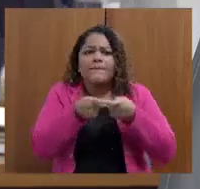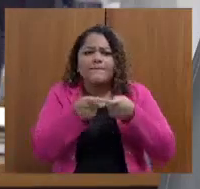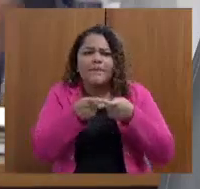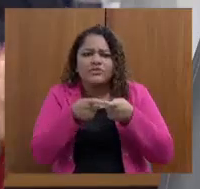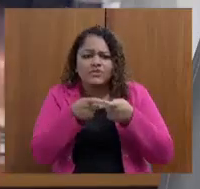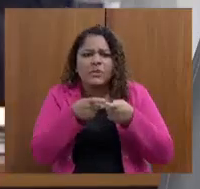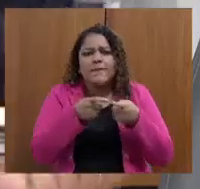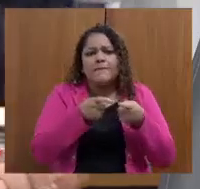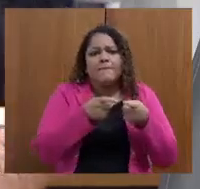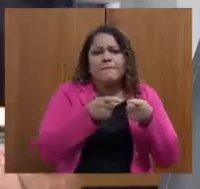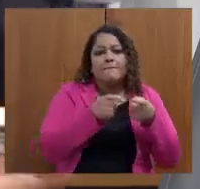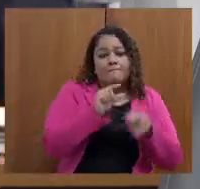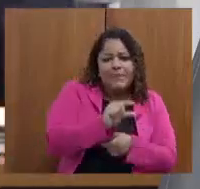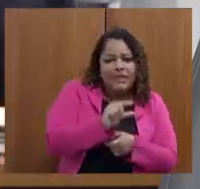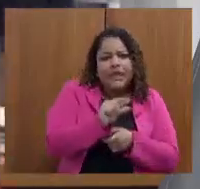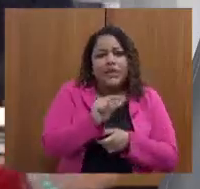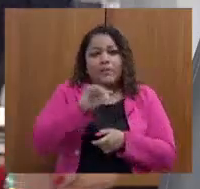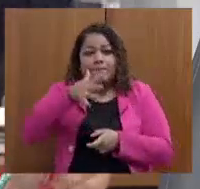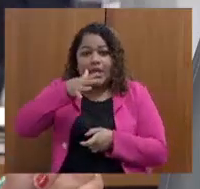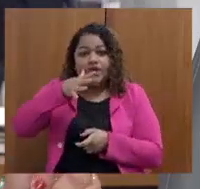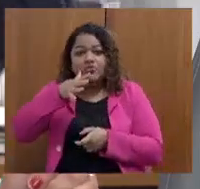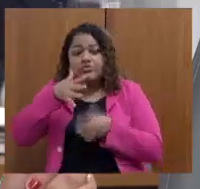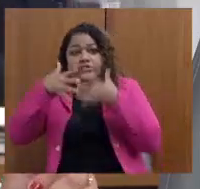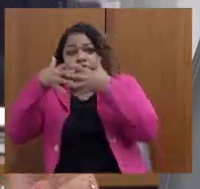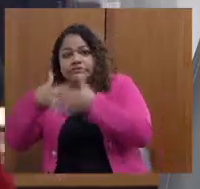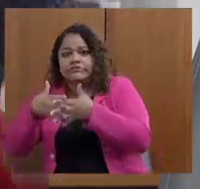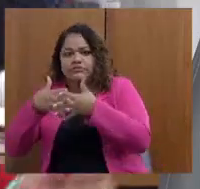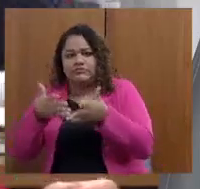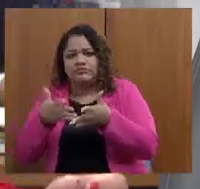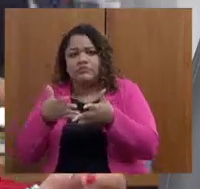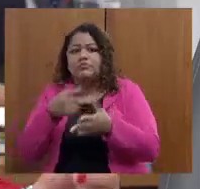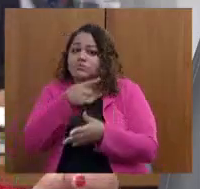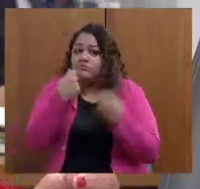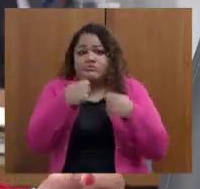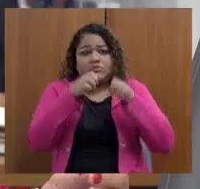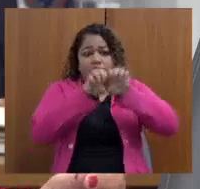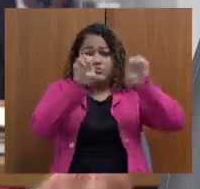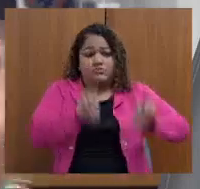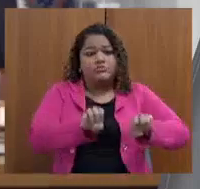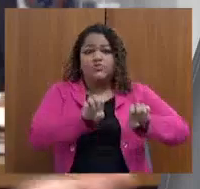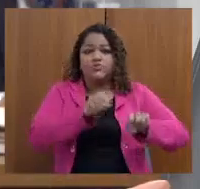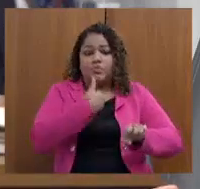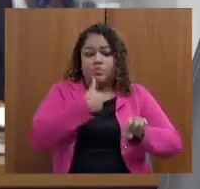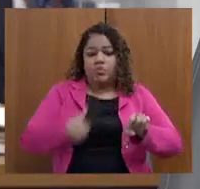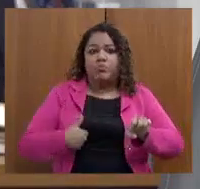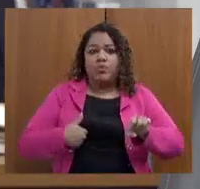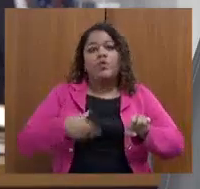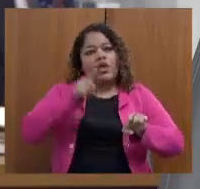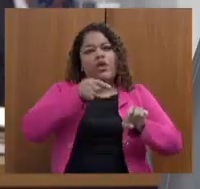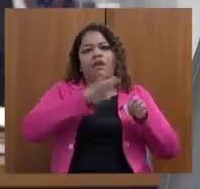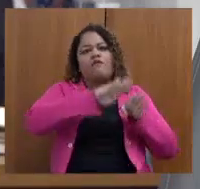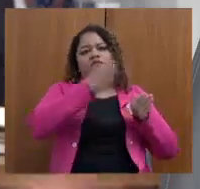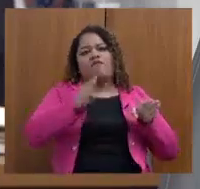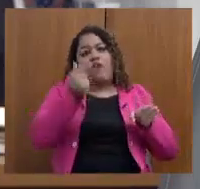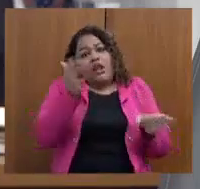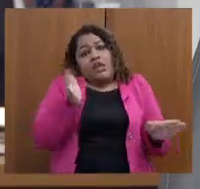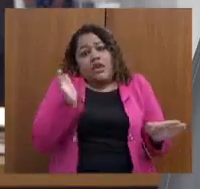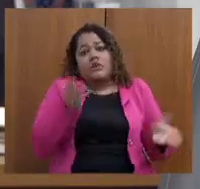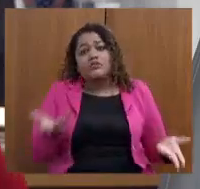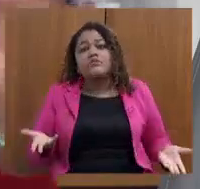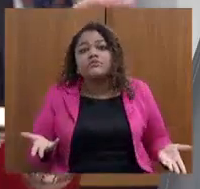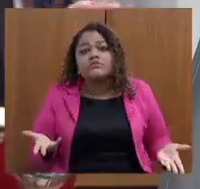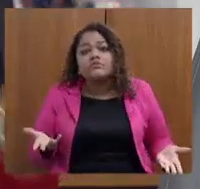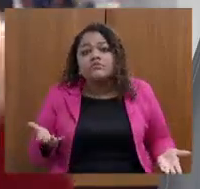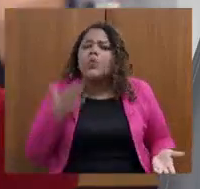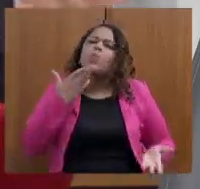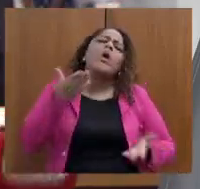de que uma região não pode ter ou melhor equipamento público do atendimento de alta complexidade nós estamos falando do Vale da riqueza então qual é o